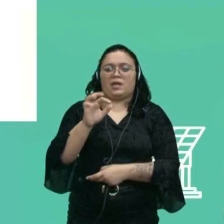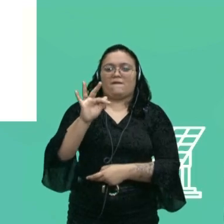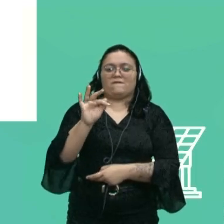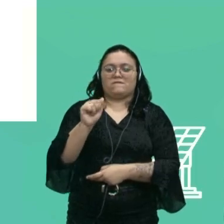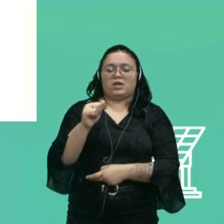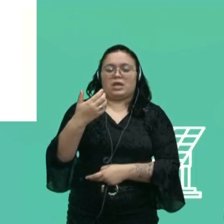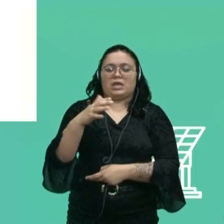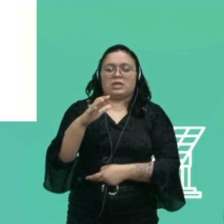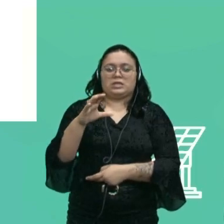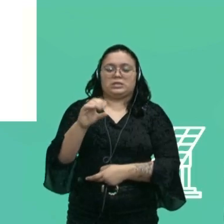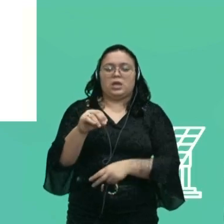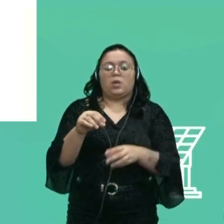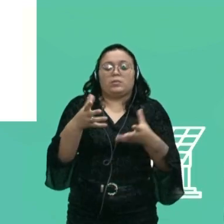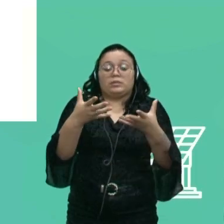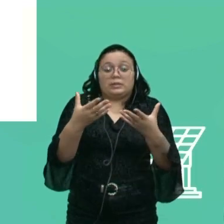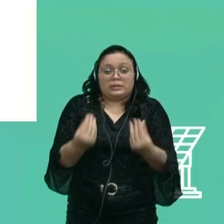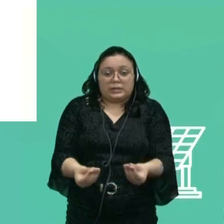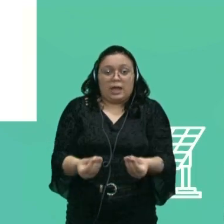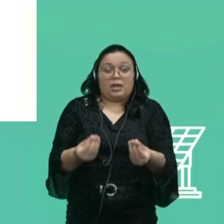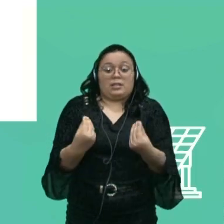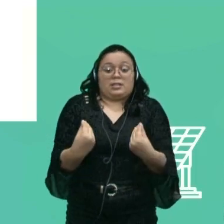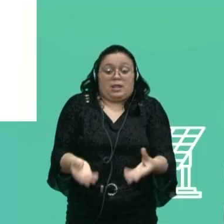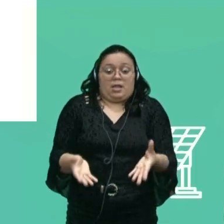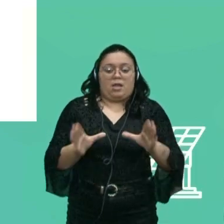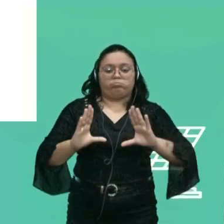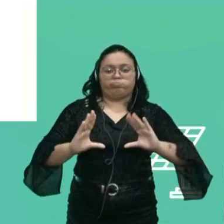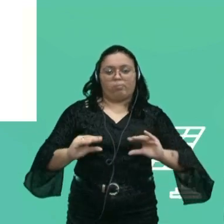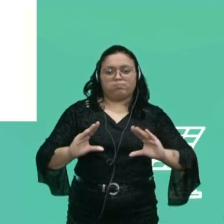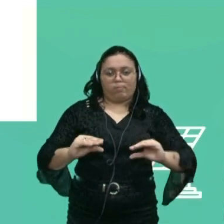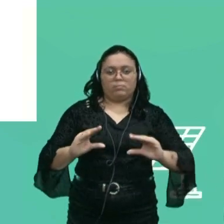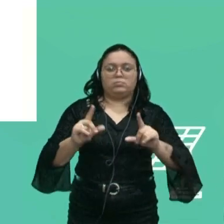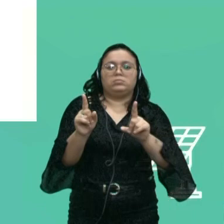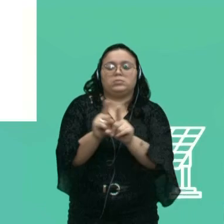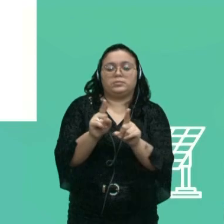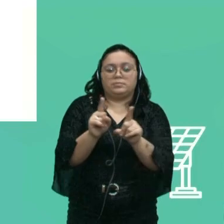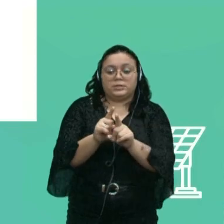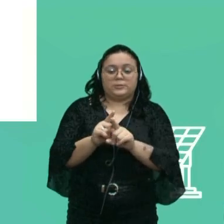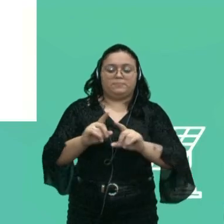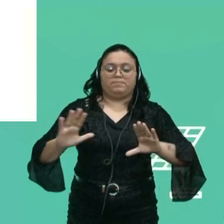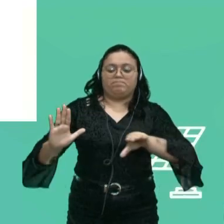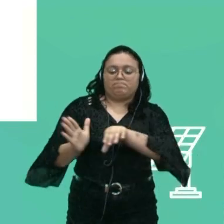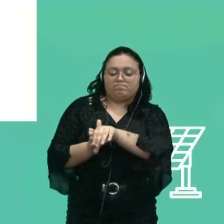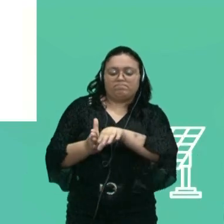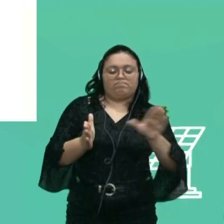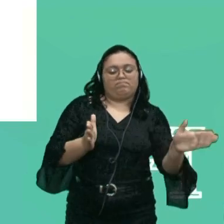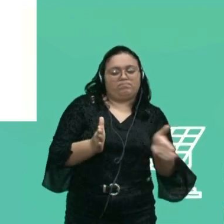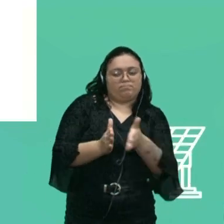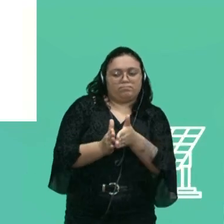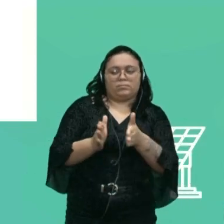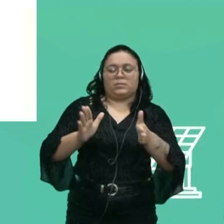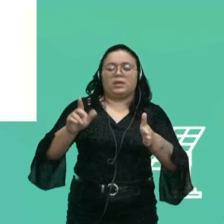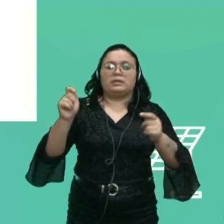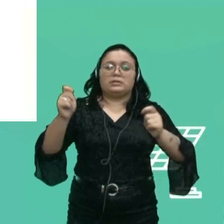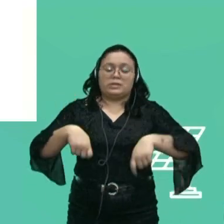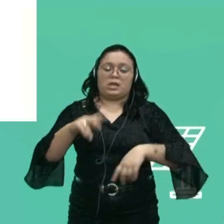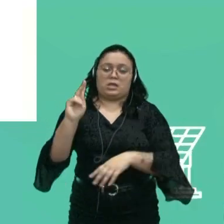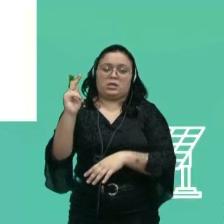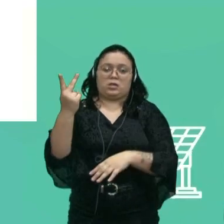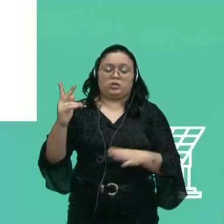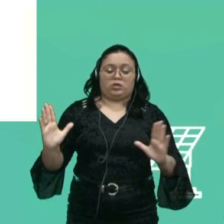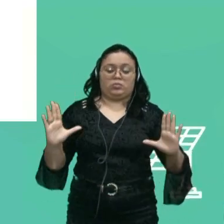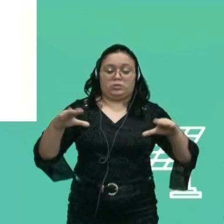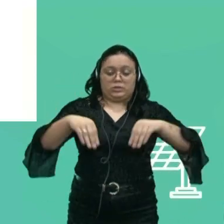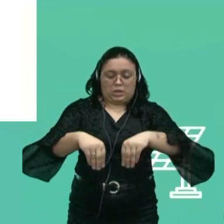de amortecimento e injeção e loop fechado em hidrogênio verde, na concentração de